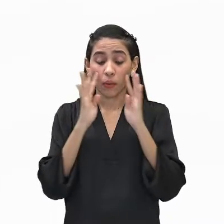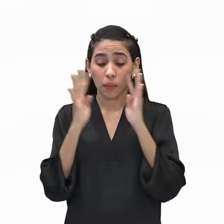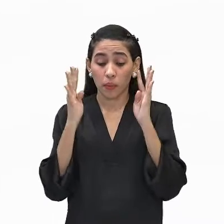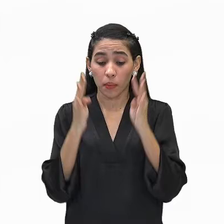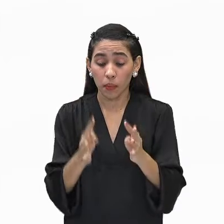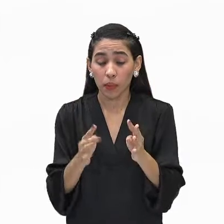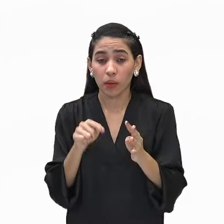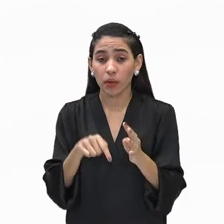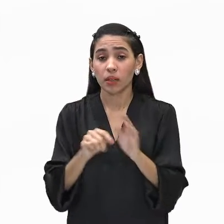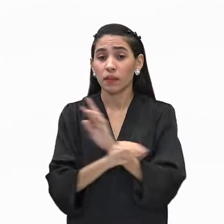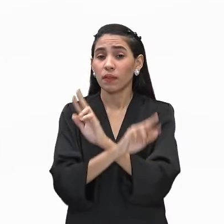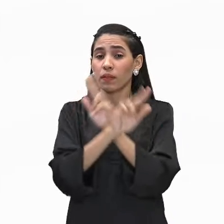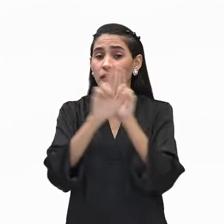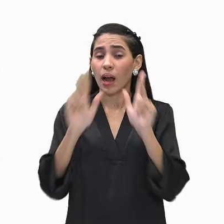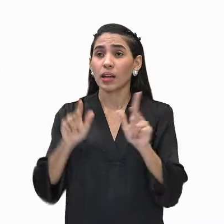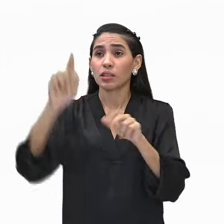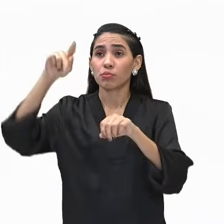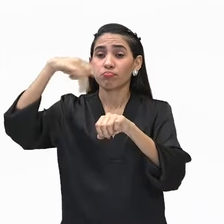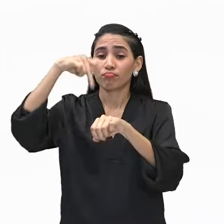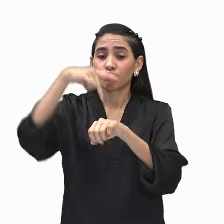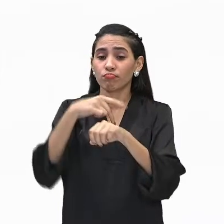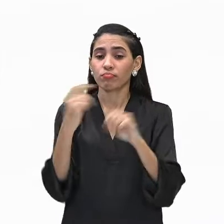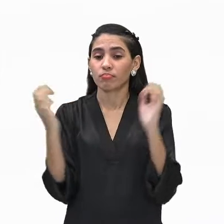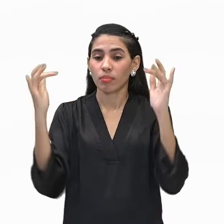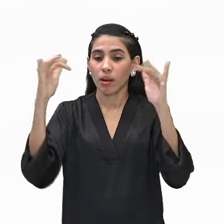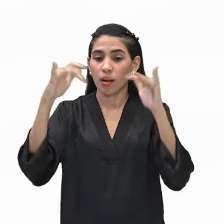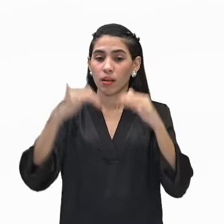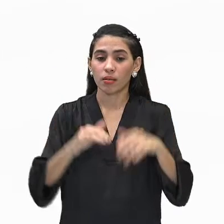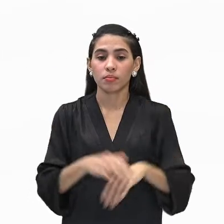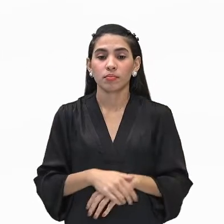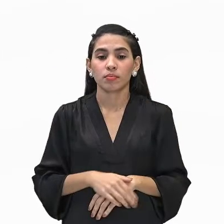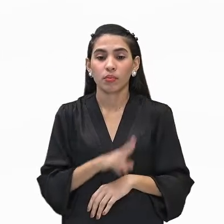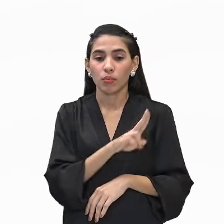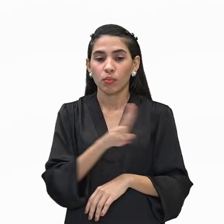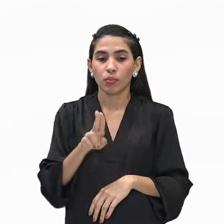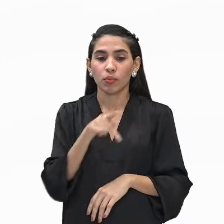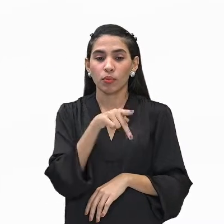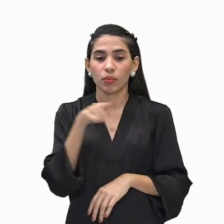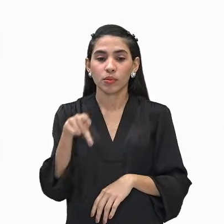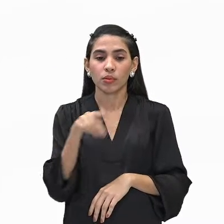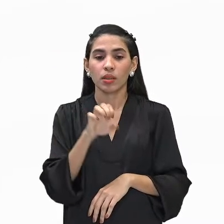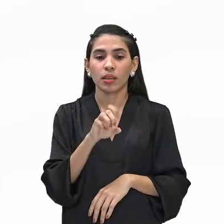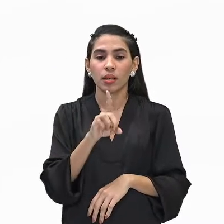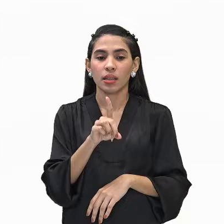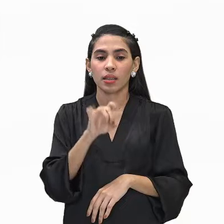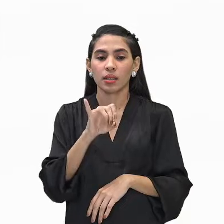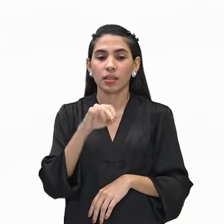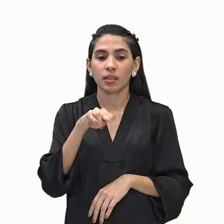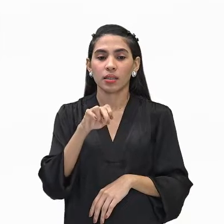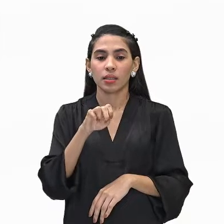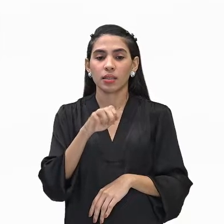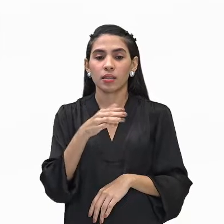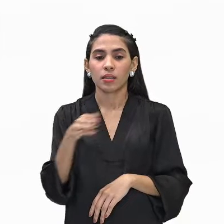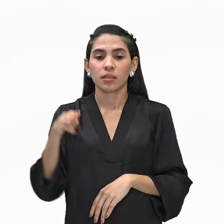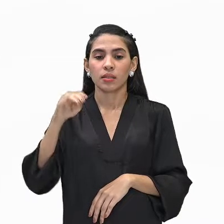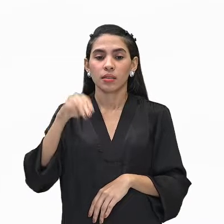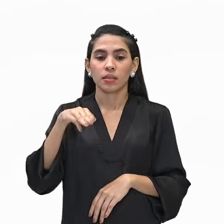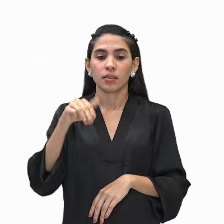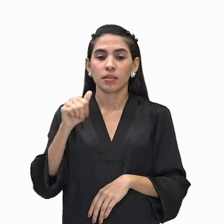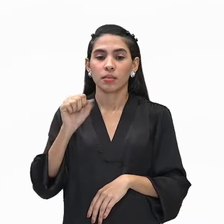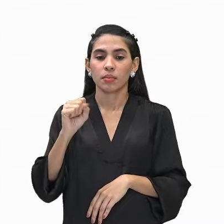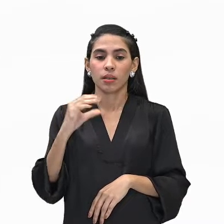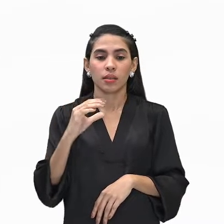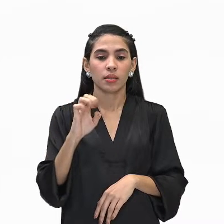das mais diversas regiões do país. Segundo a professora Edneia Mascarenhas Dias, a Manaus dos naturalistas vai se transformar